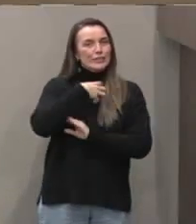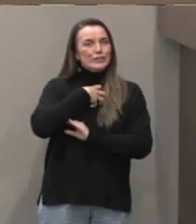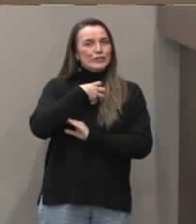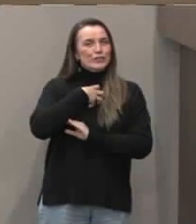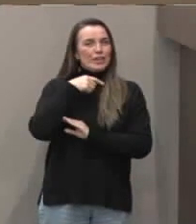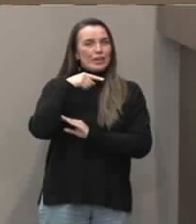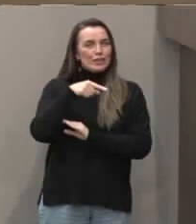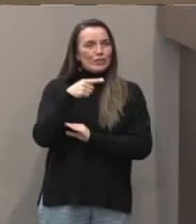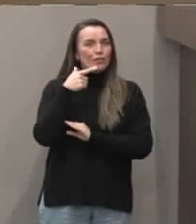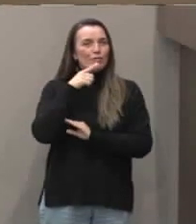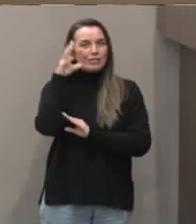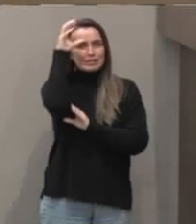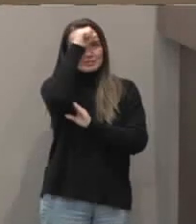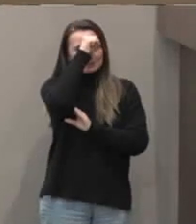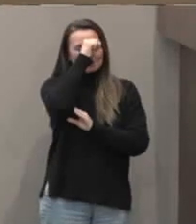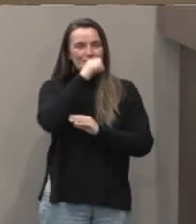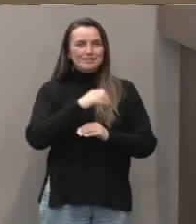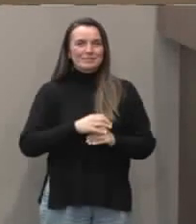vocês aprenderem.